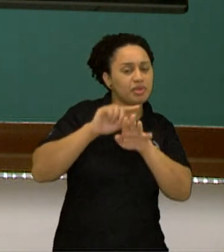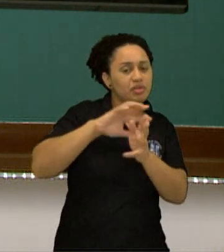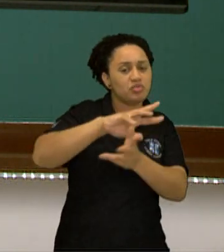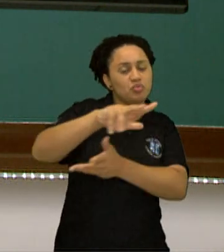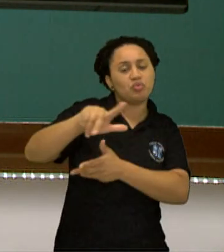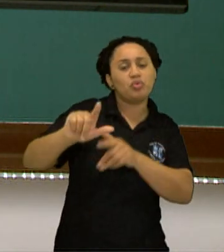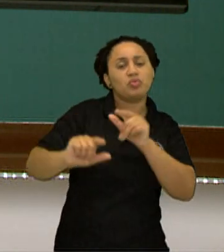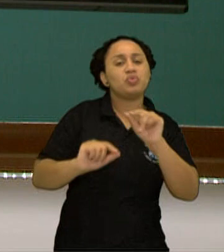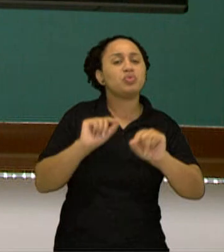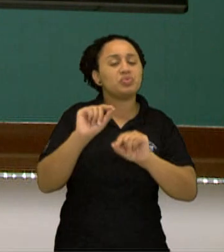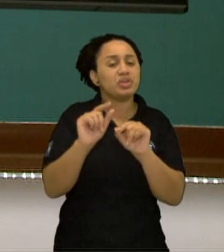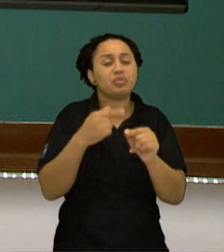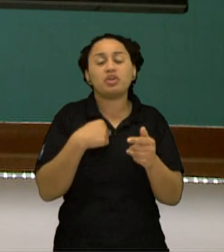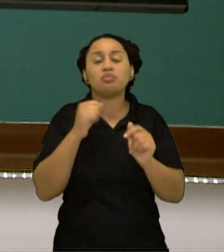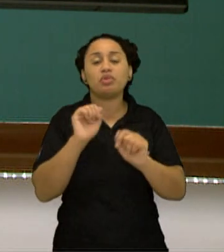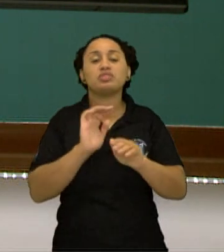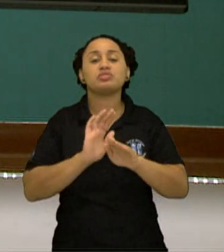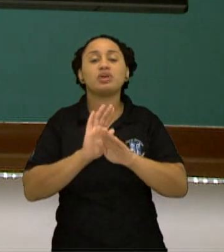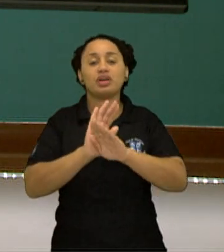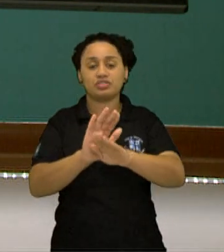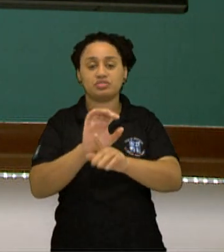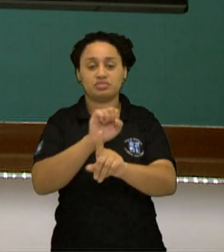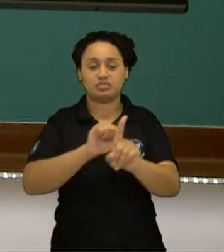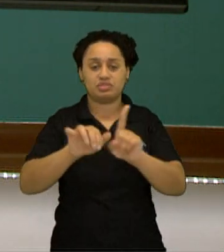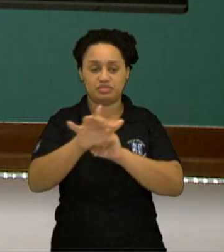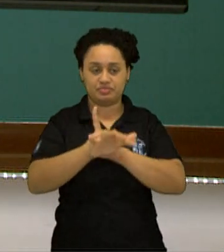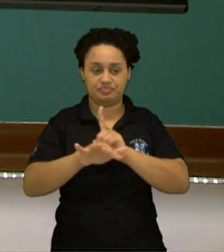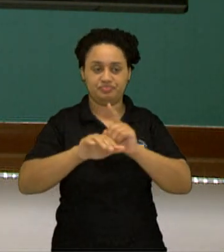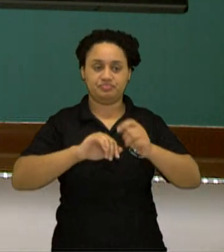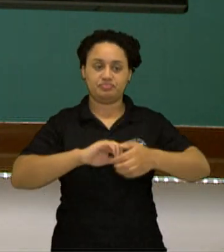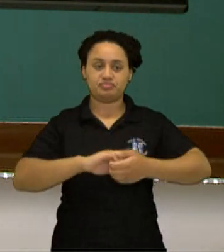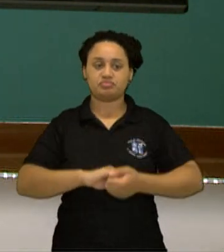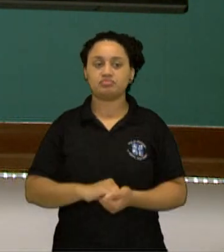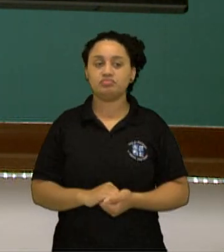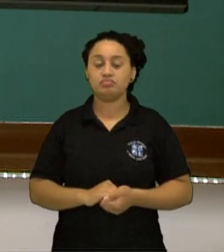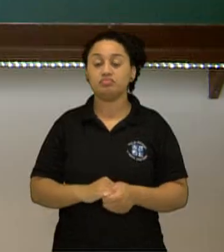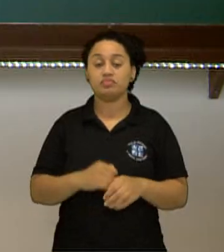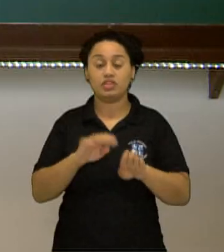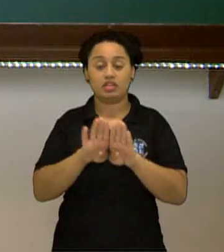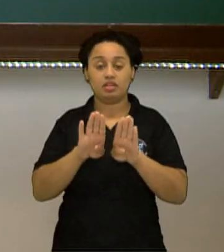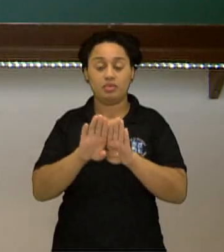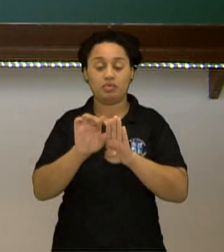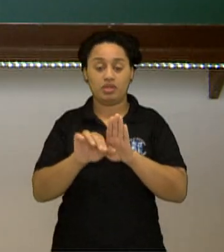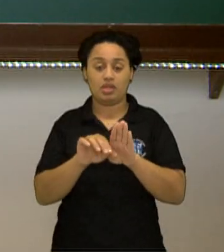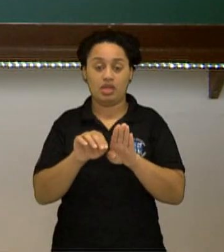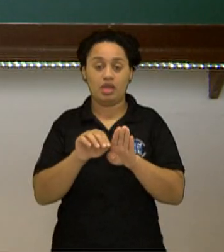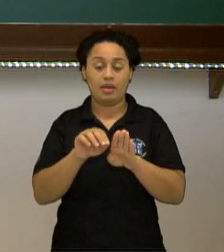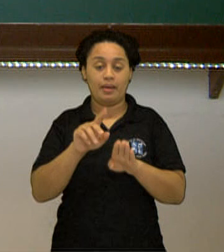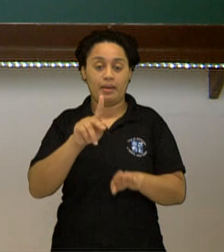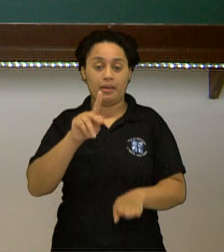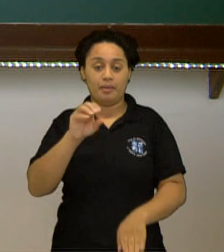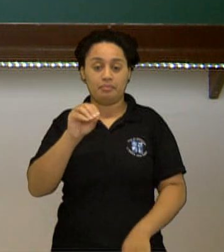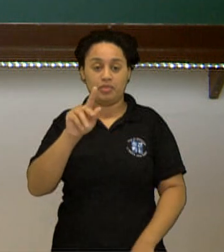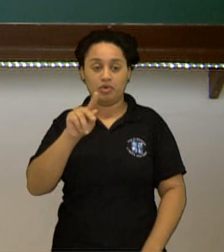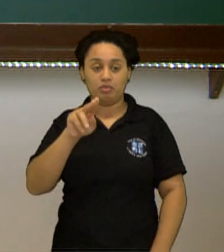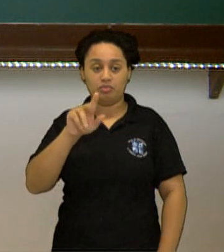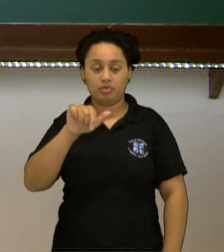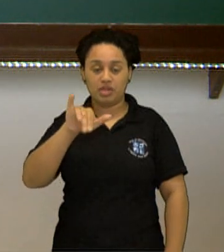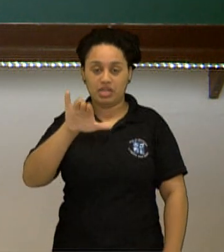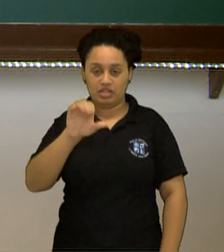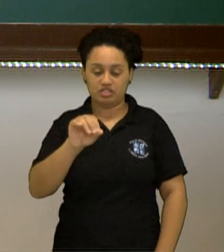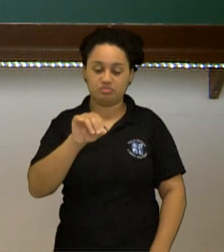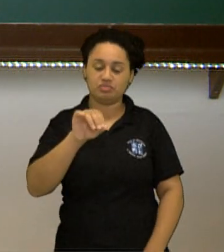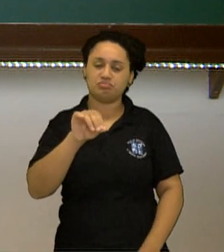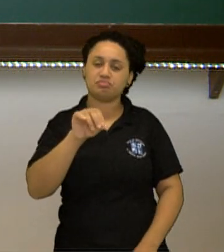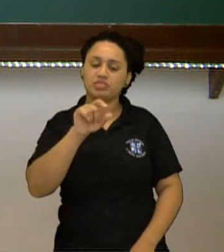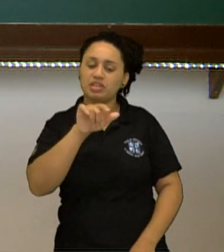contribuir dentro da sociedade. Populismo e Estado Novo, isso aqui do nosso país, era o contexto